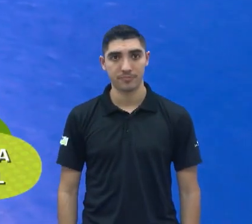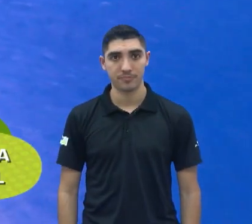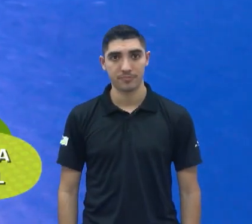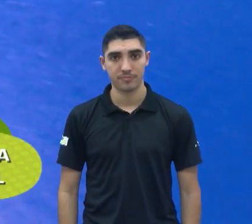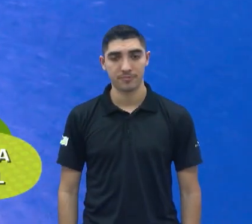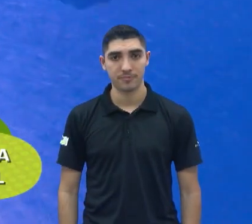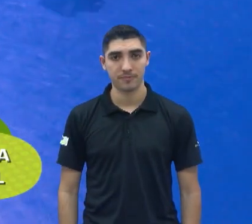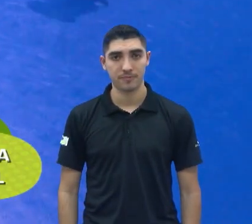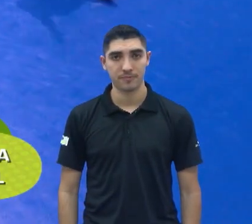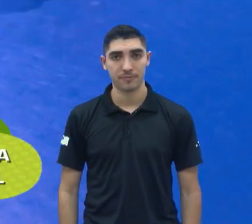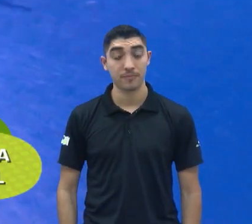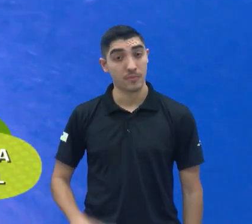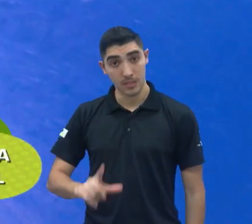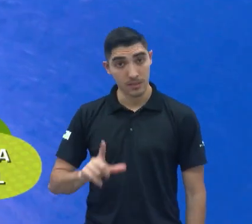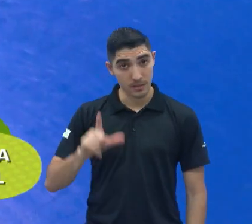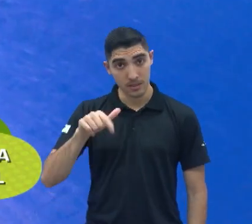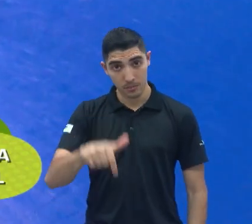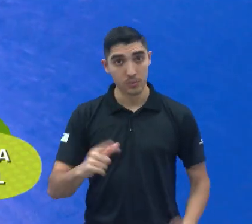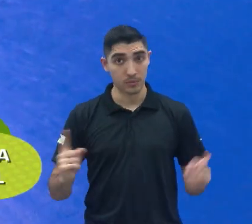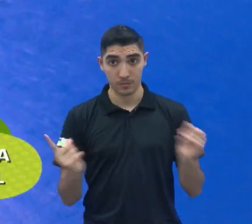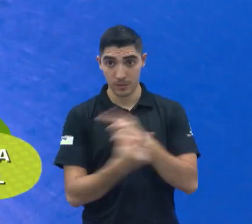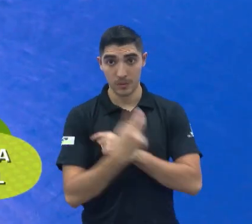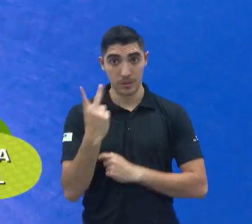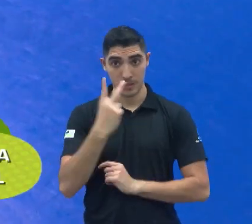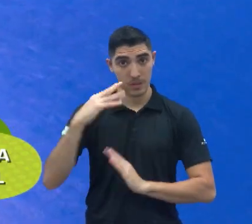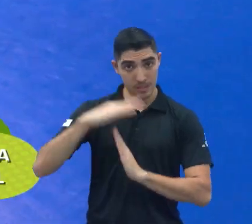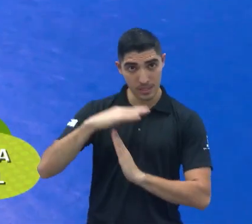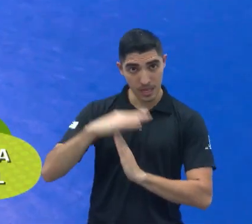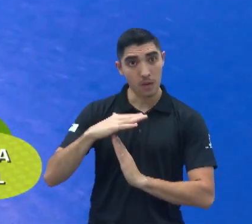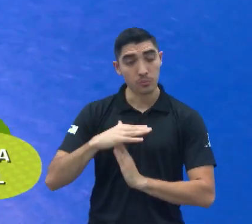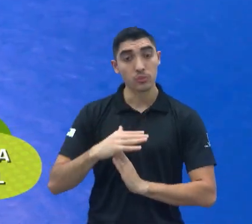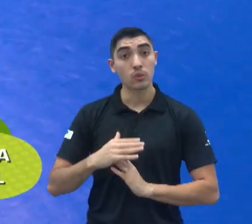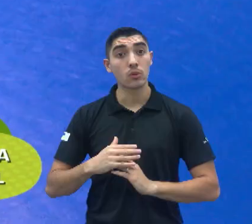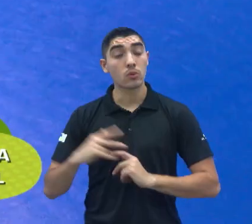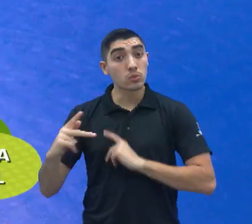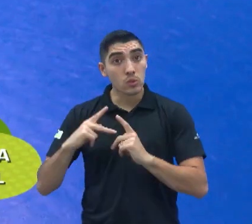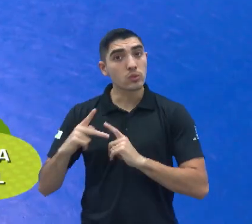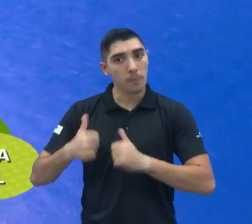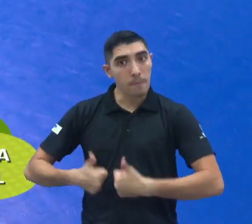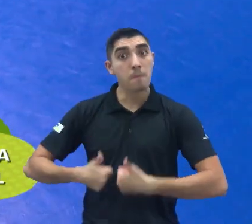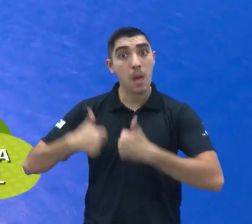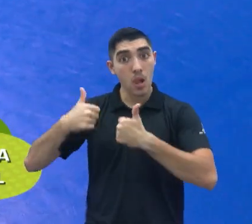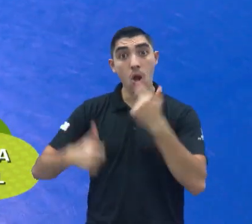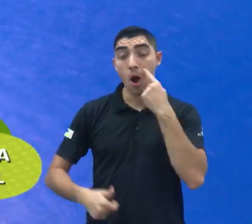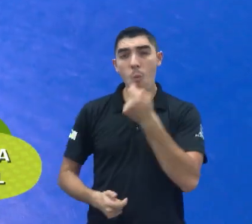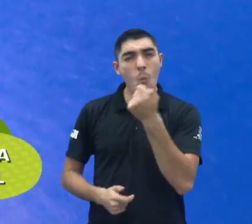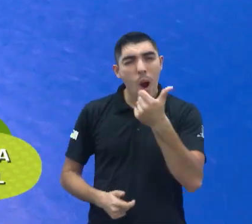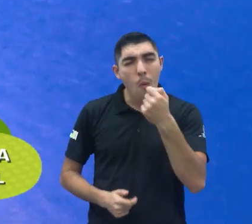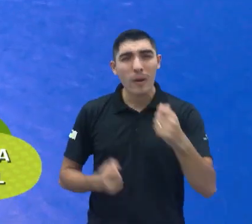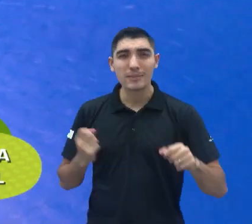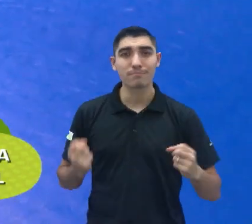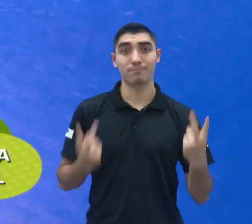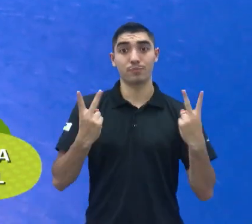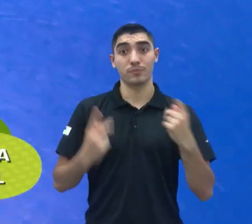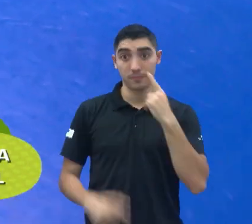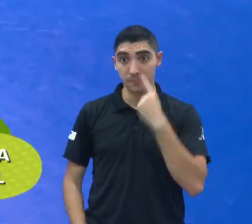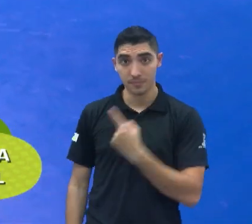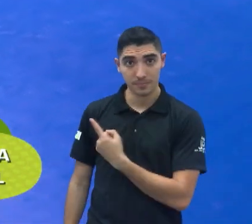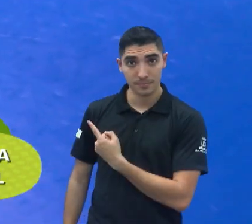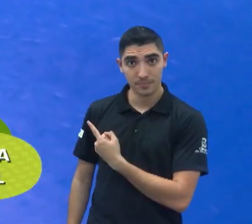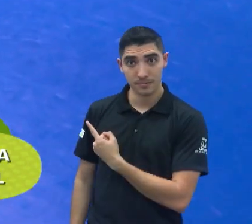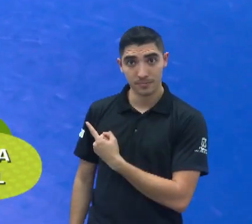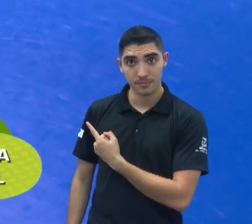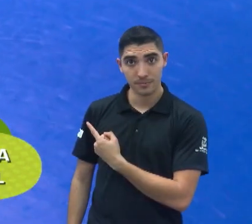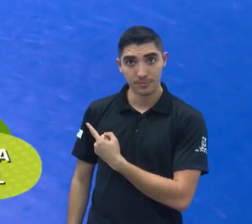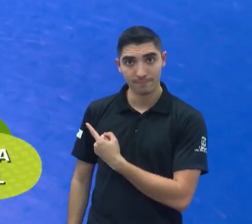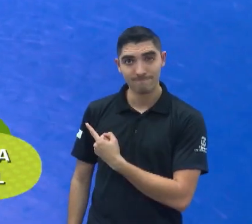Mais calma, a equipe joseense retornou melhor e quase empatou nos primeiros minutos do segundo tempo nesse calcanhar